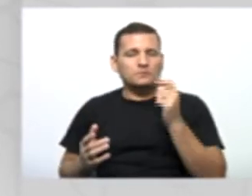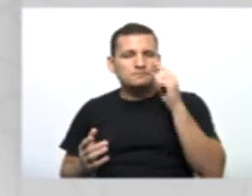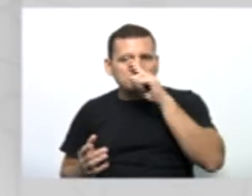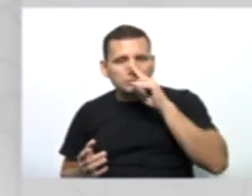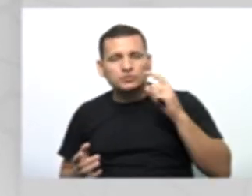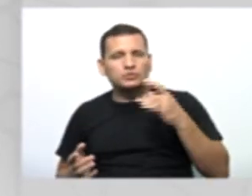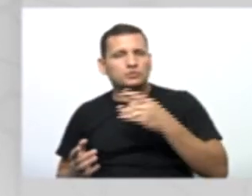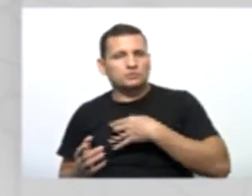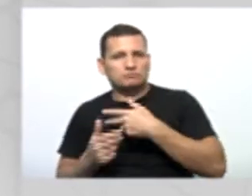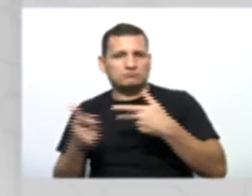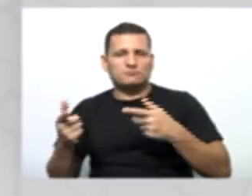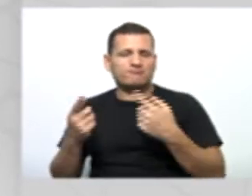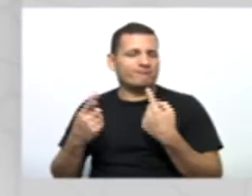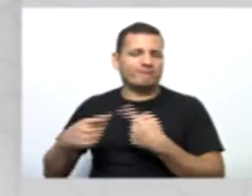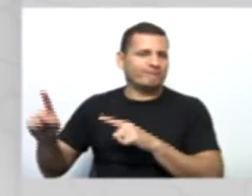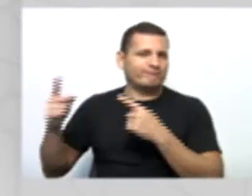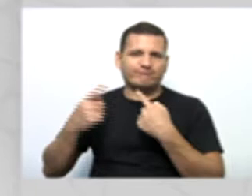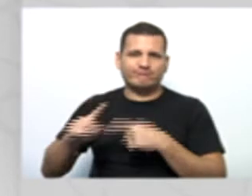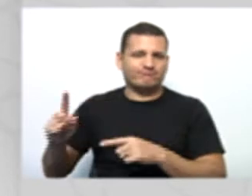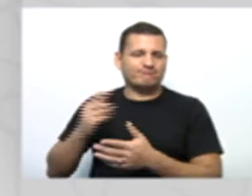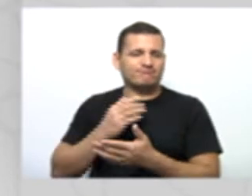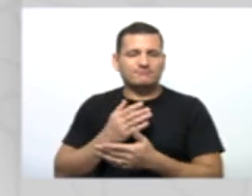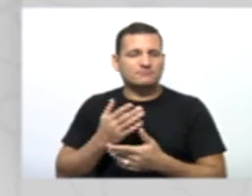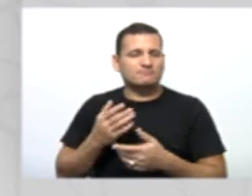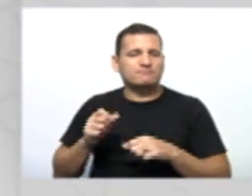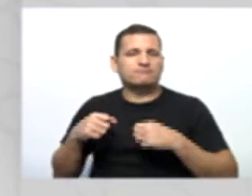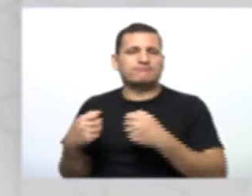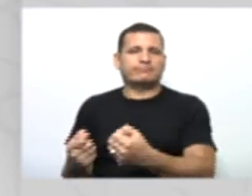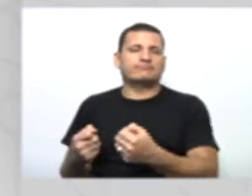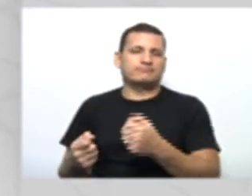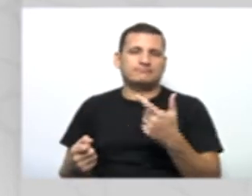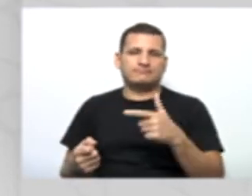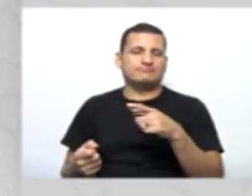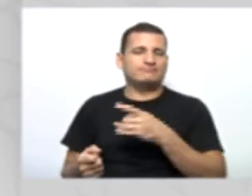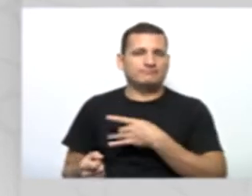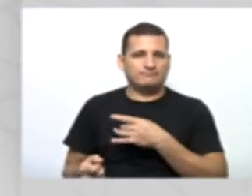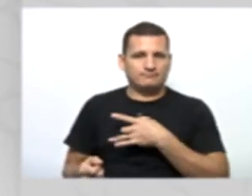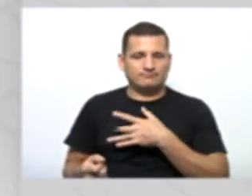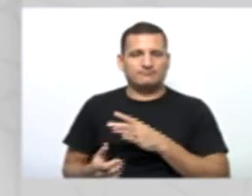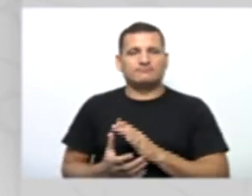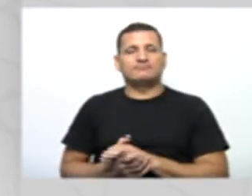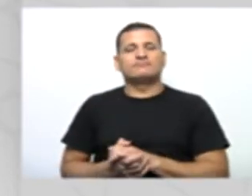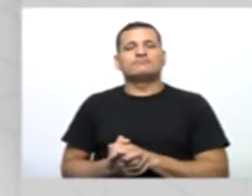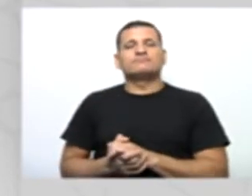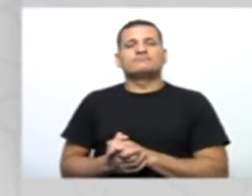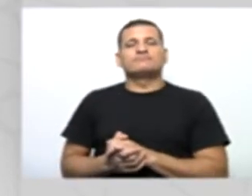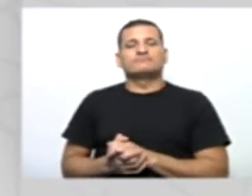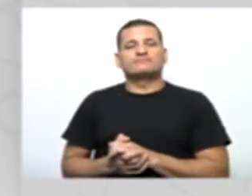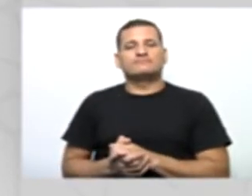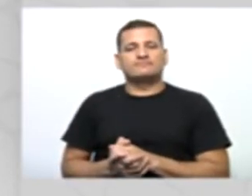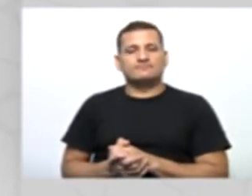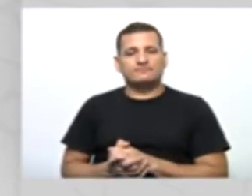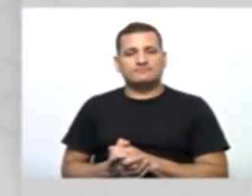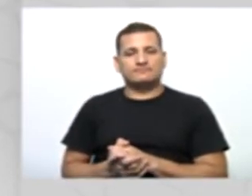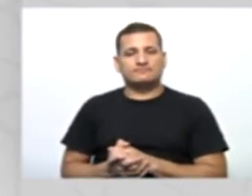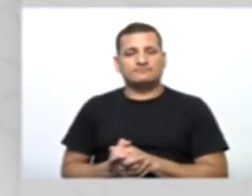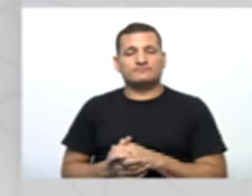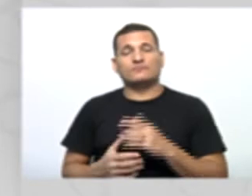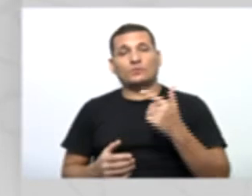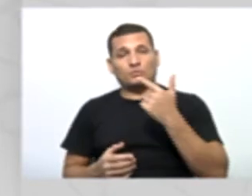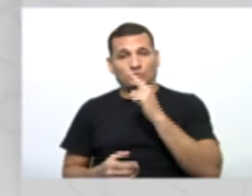Uma pessoa corajosa é quem, diante de uma situação de medo e perigo, consegue administrar muito bem. Outros